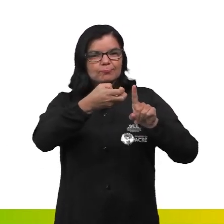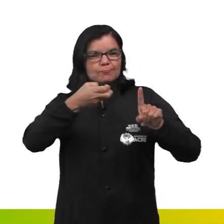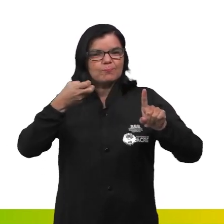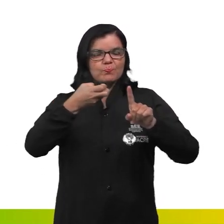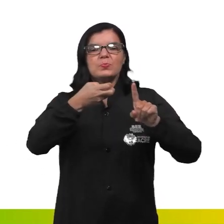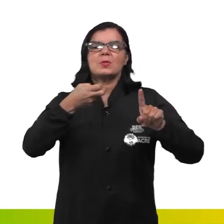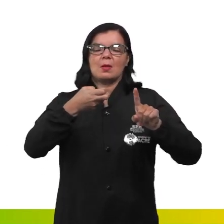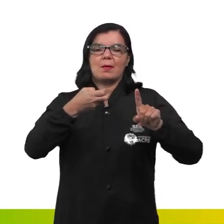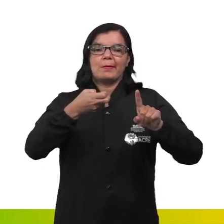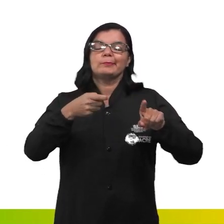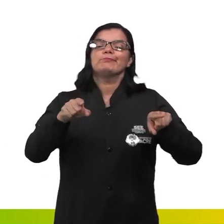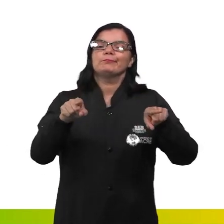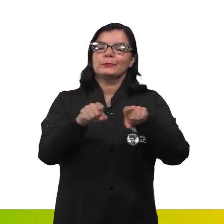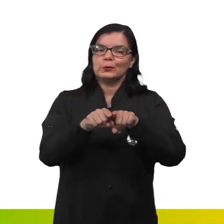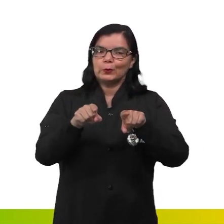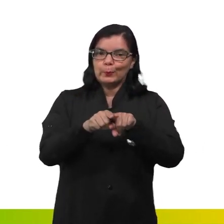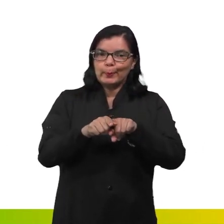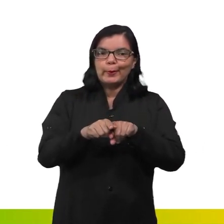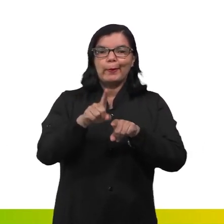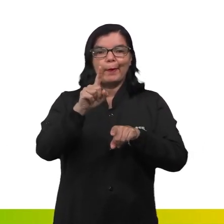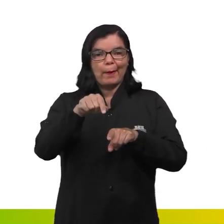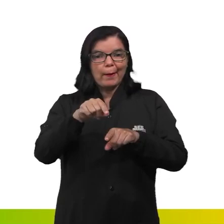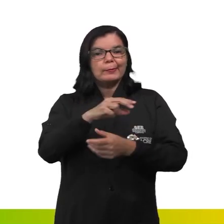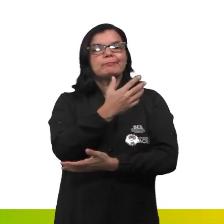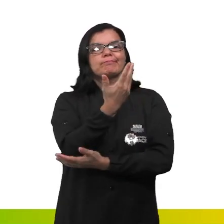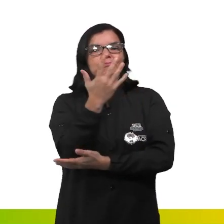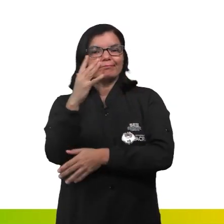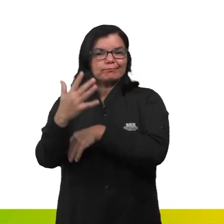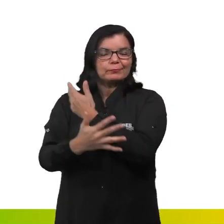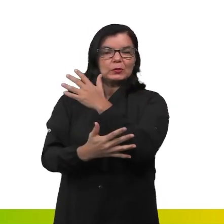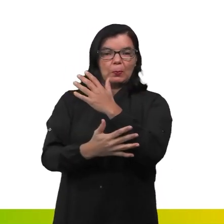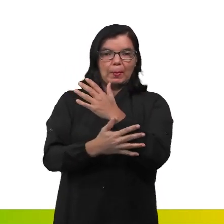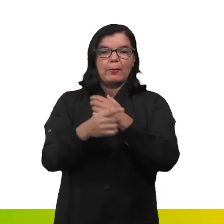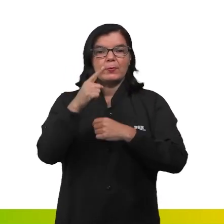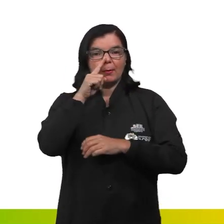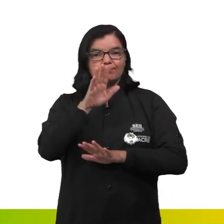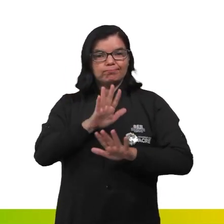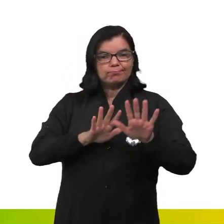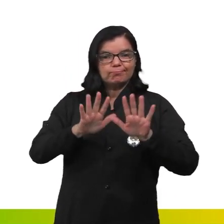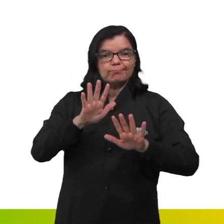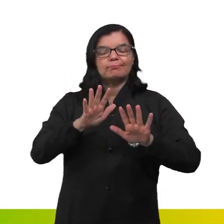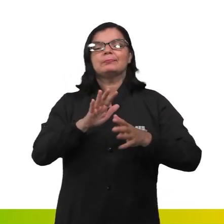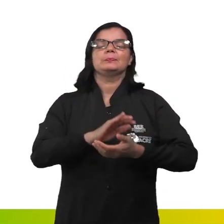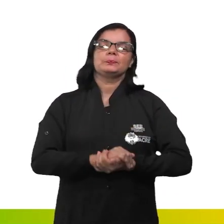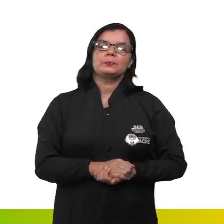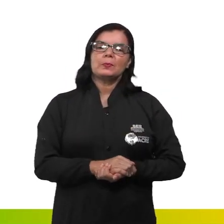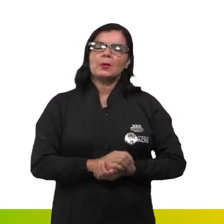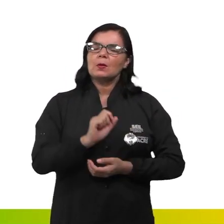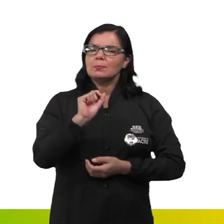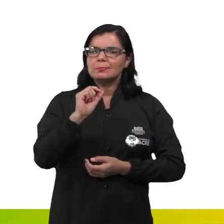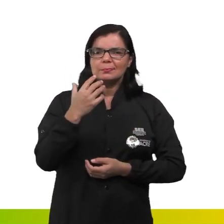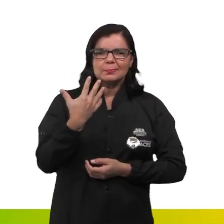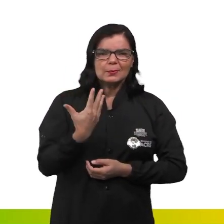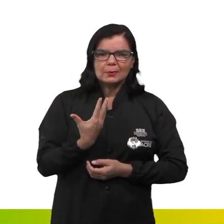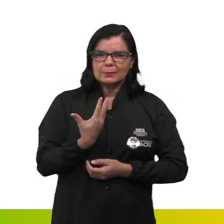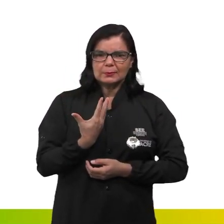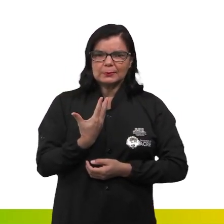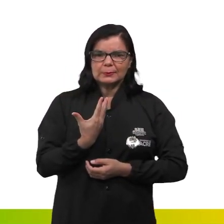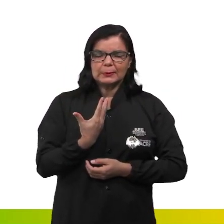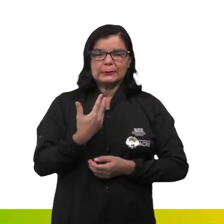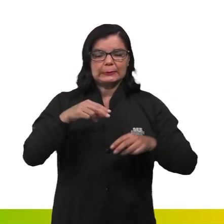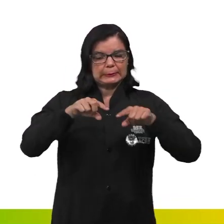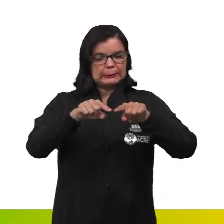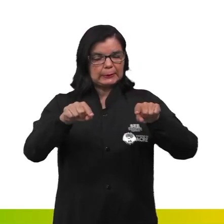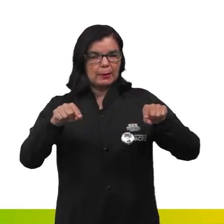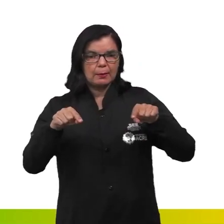afetadas, também é afetada. Então a biodiversidade também é ameaçada. Tá? E aí o que acontece, pessoal? As